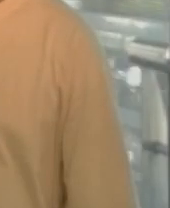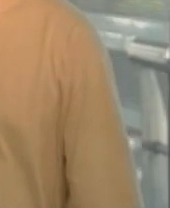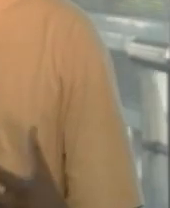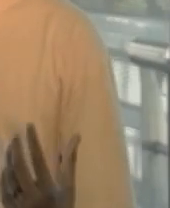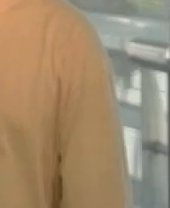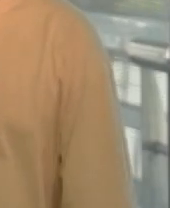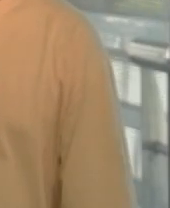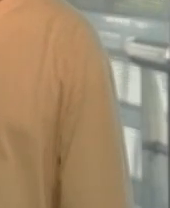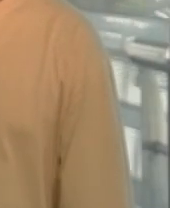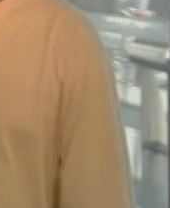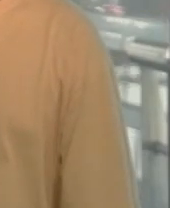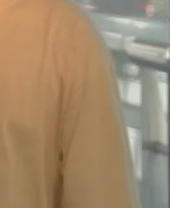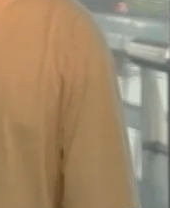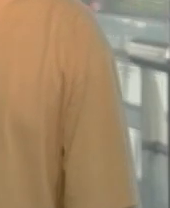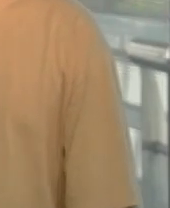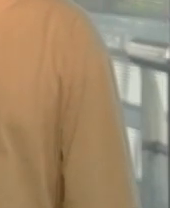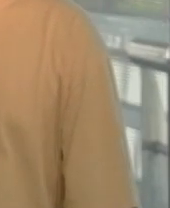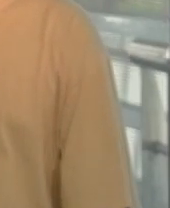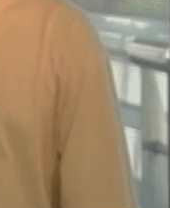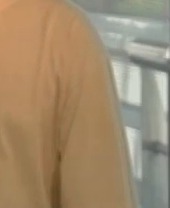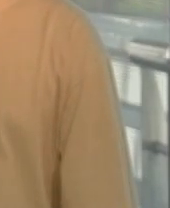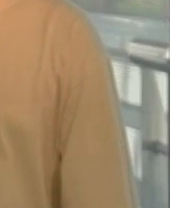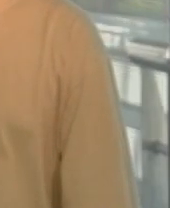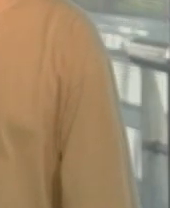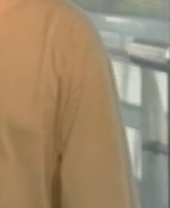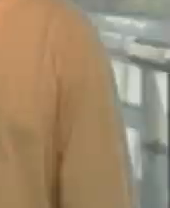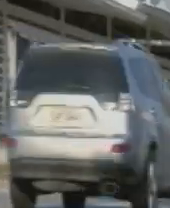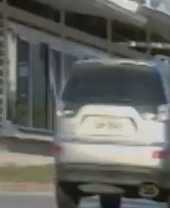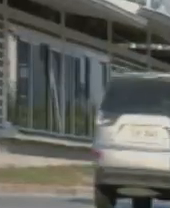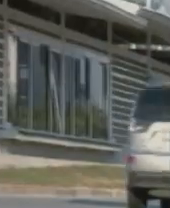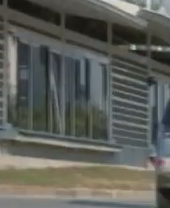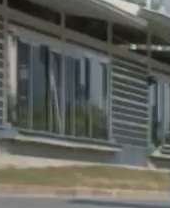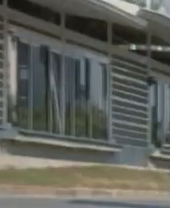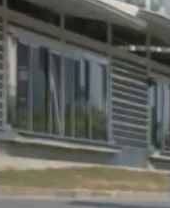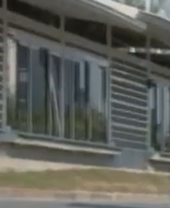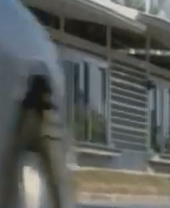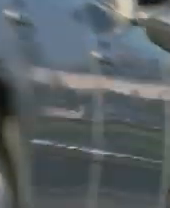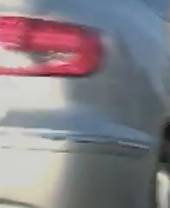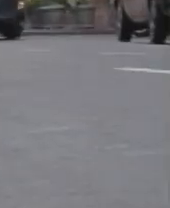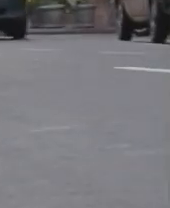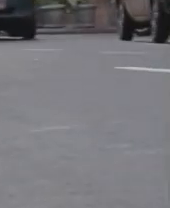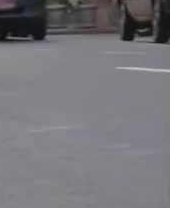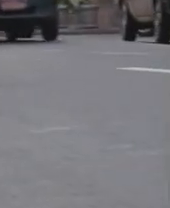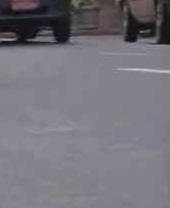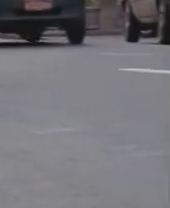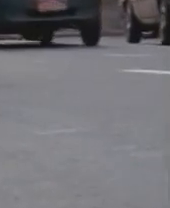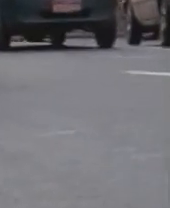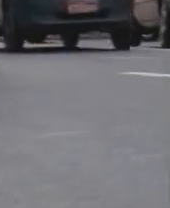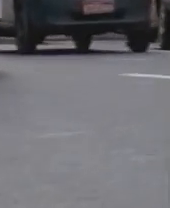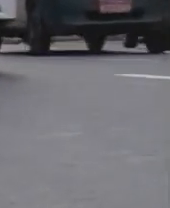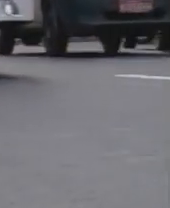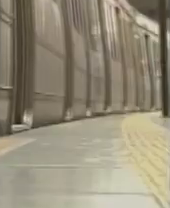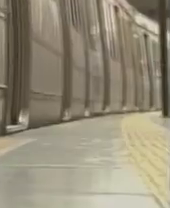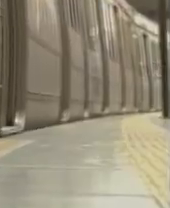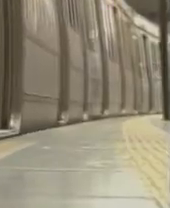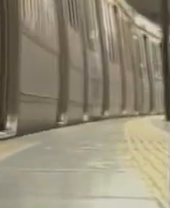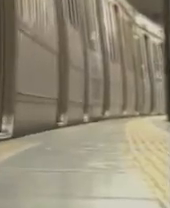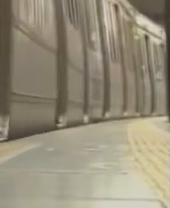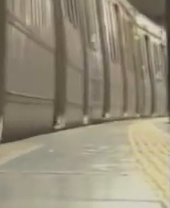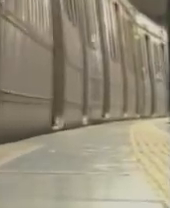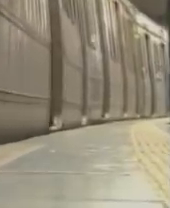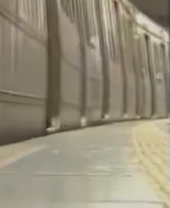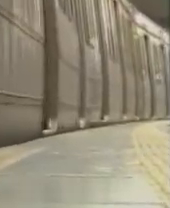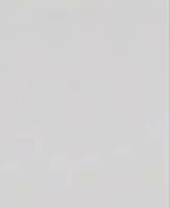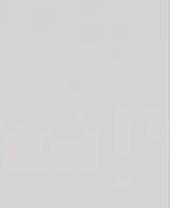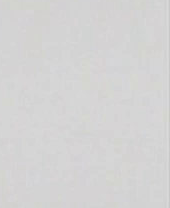um sistema que pudesse unir energia limpa e mobilidade pública? O sistema de BRT busca transformar o ônibus convencional em